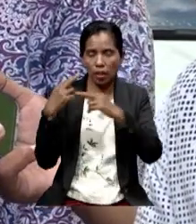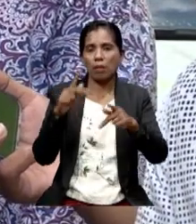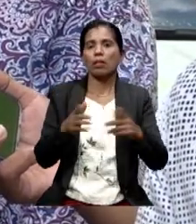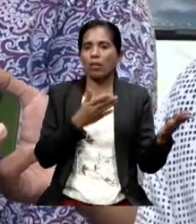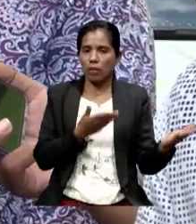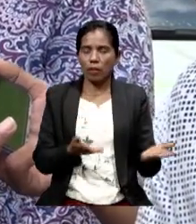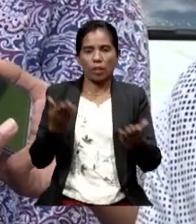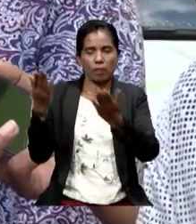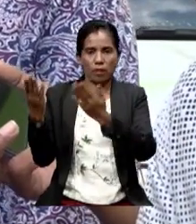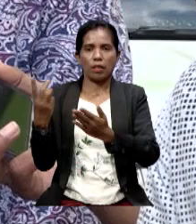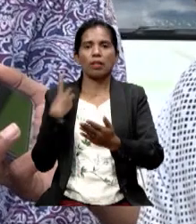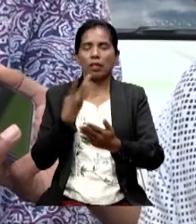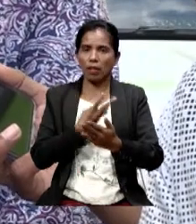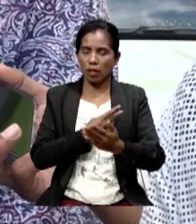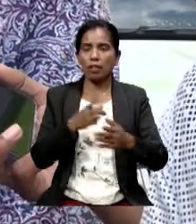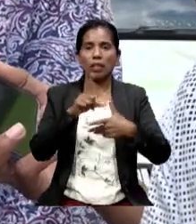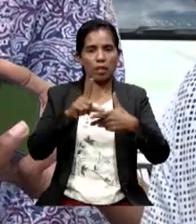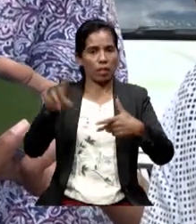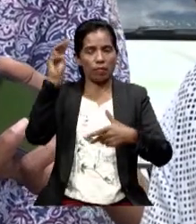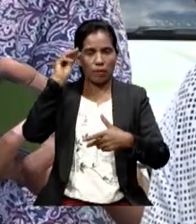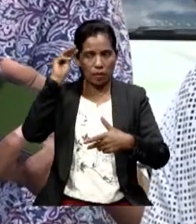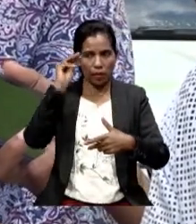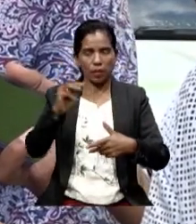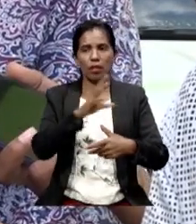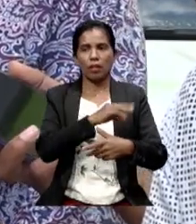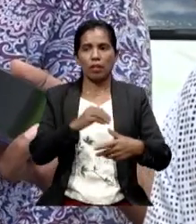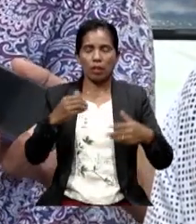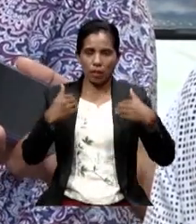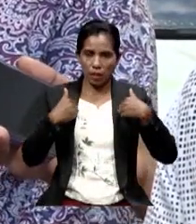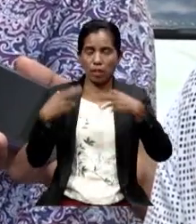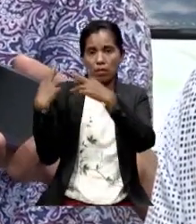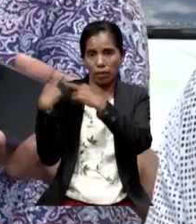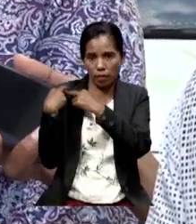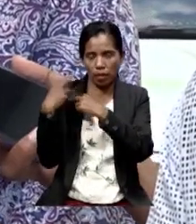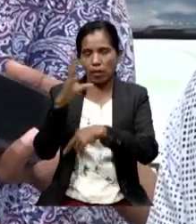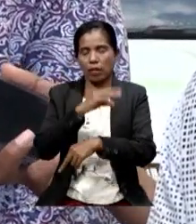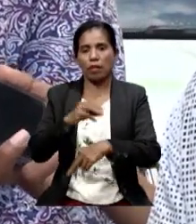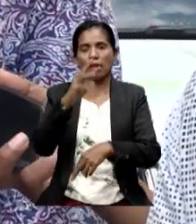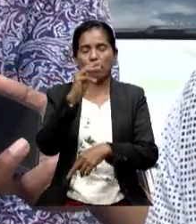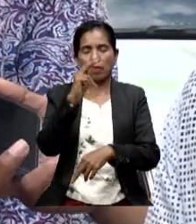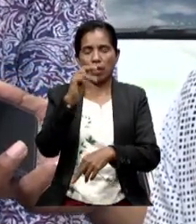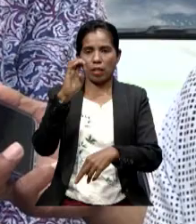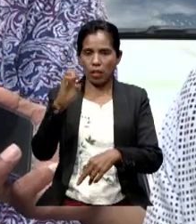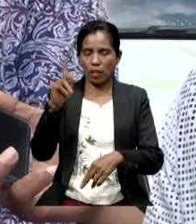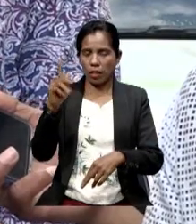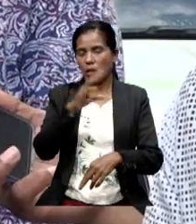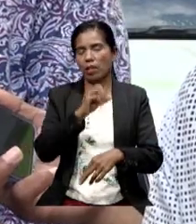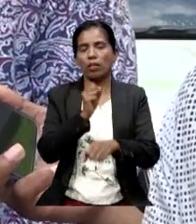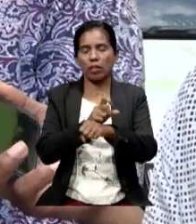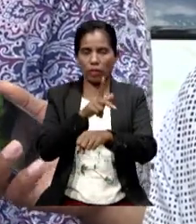ita lina ministeru ne be maka atu toma responsabilidade maka menek ho sepope. Menek